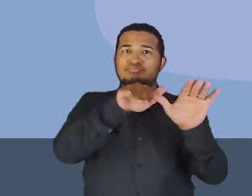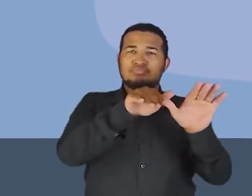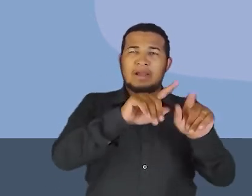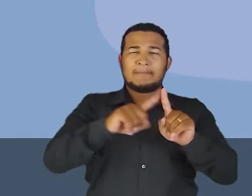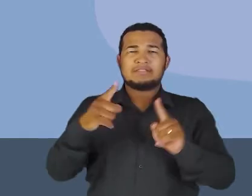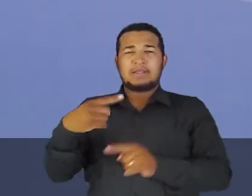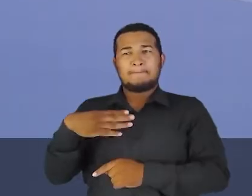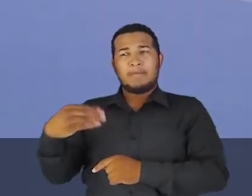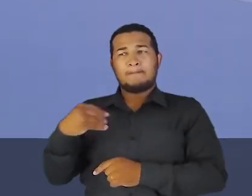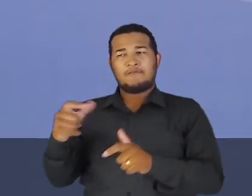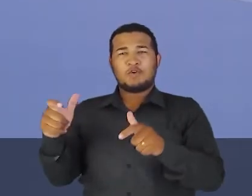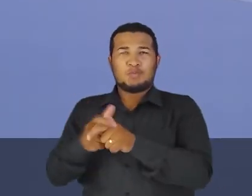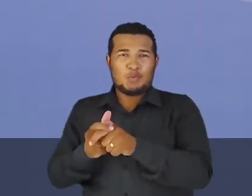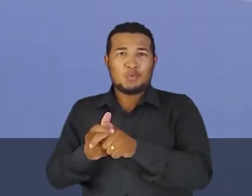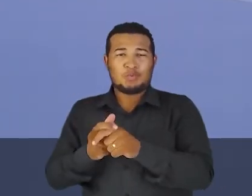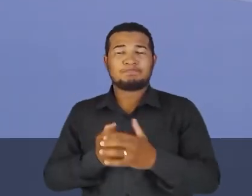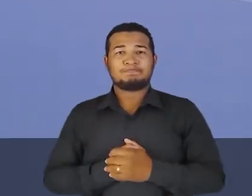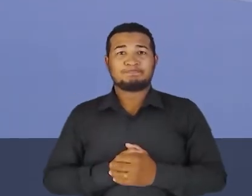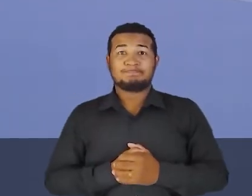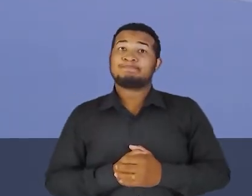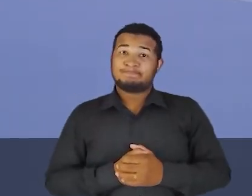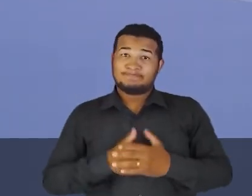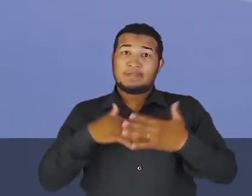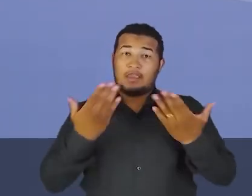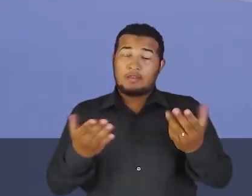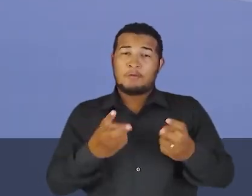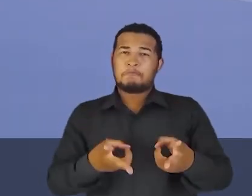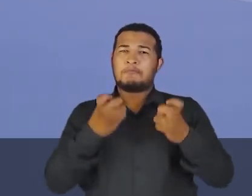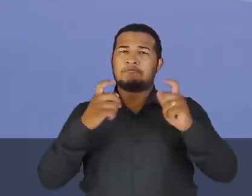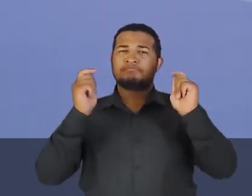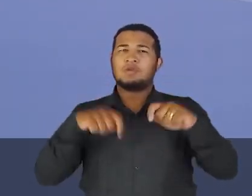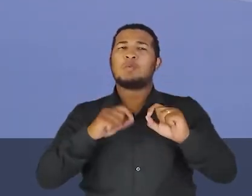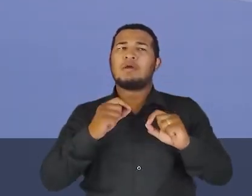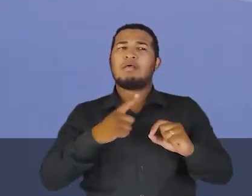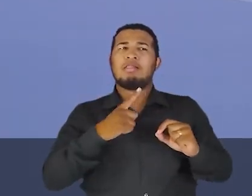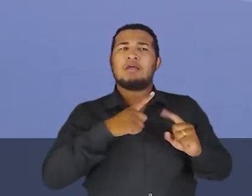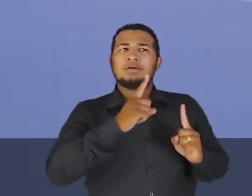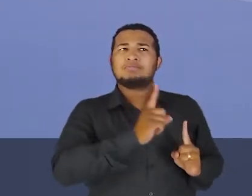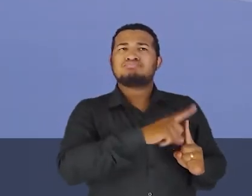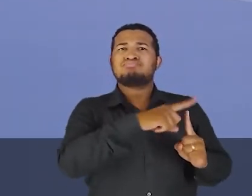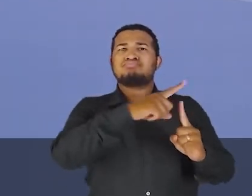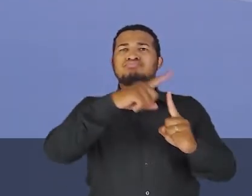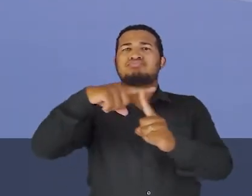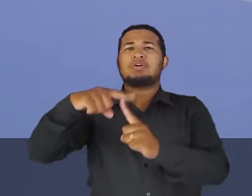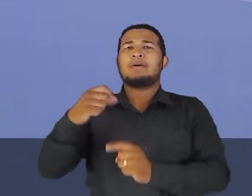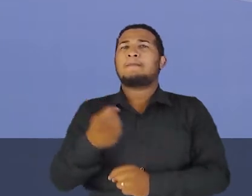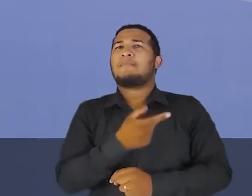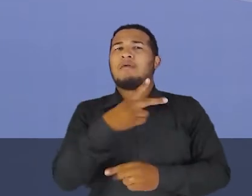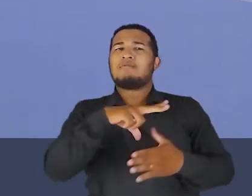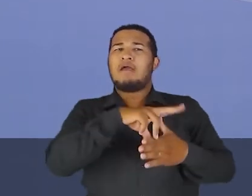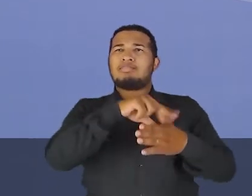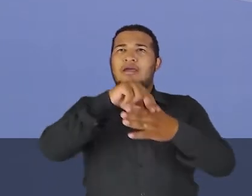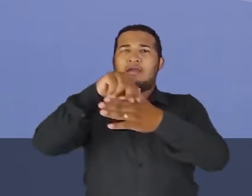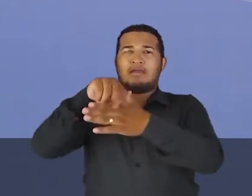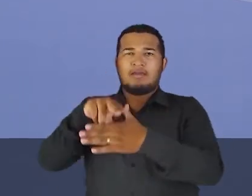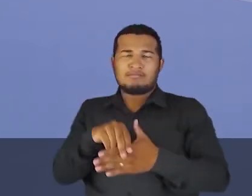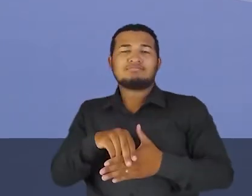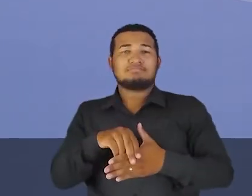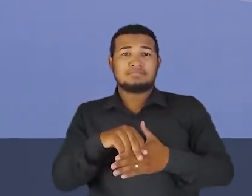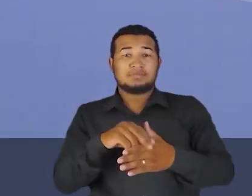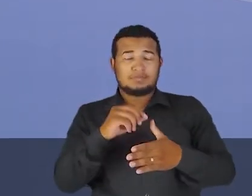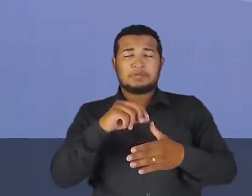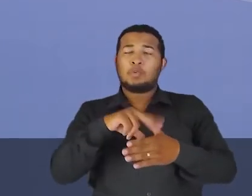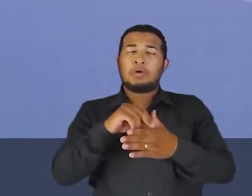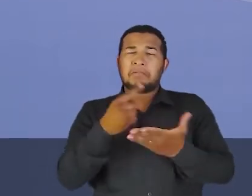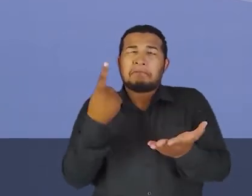mamíferos. Volta para cá. Então, você vai observar, né, que vários tipos de anexos embrionários que nós vamos falar aqui na aula de hoje,